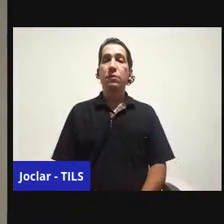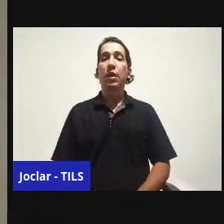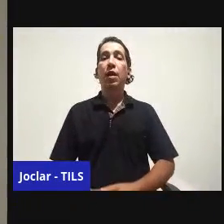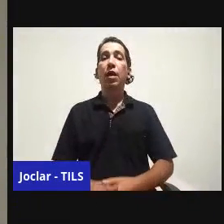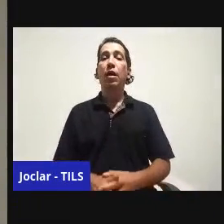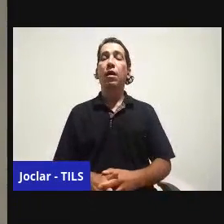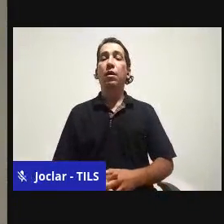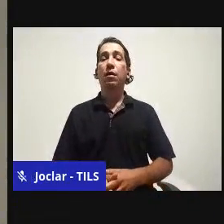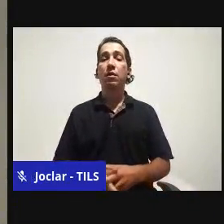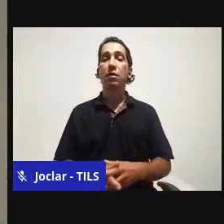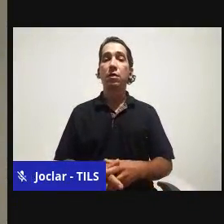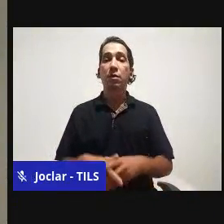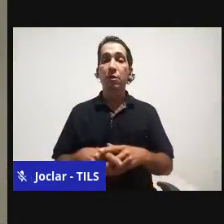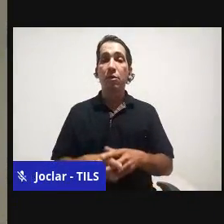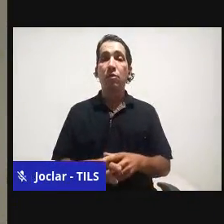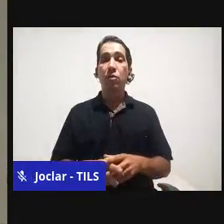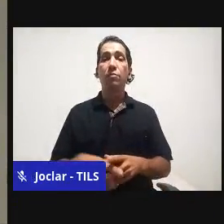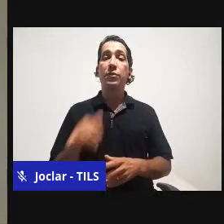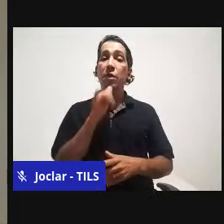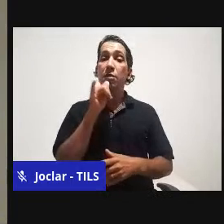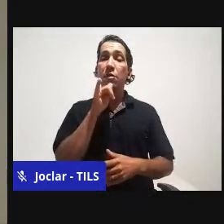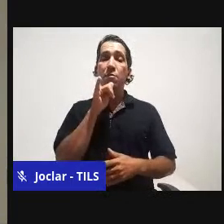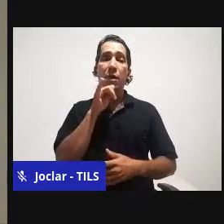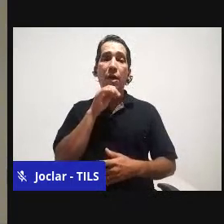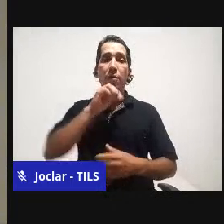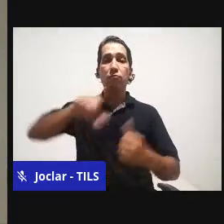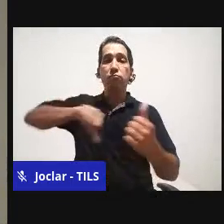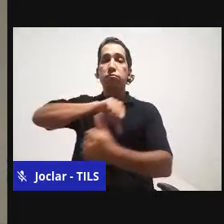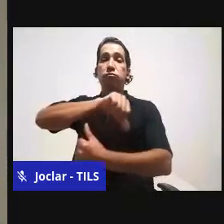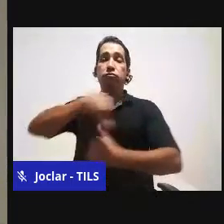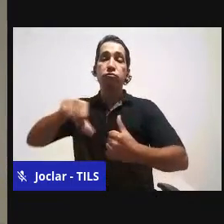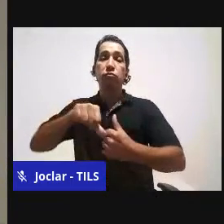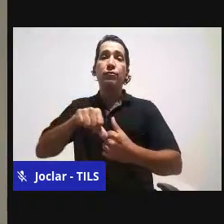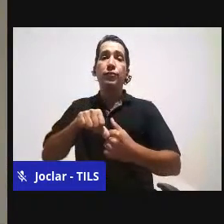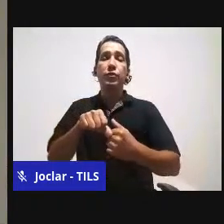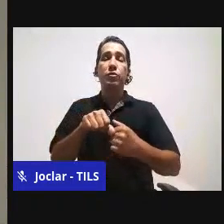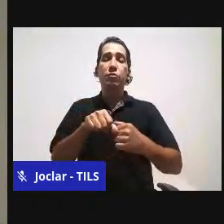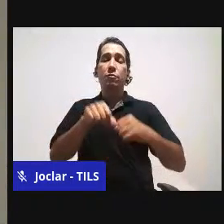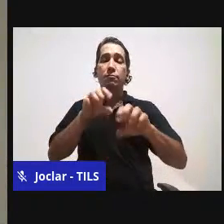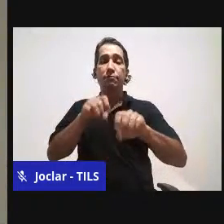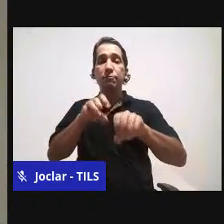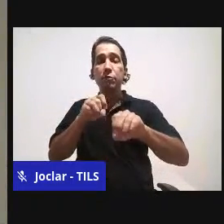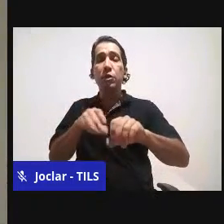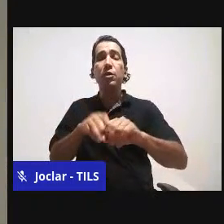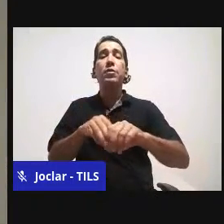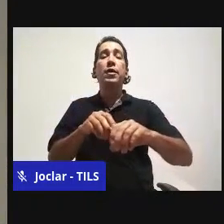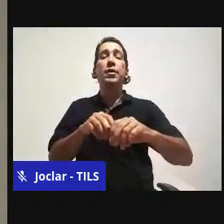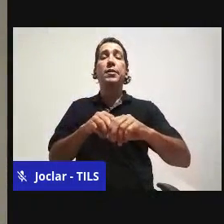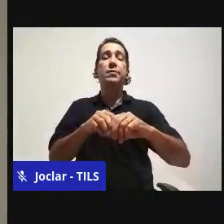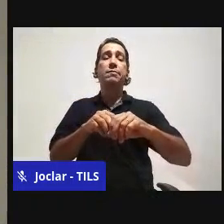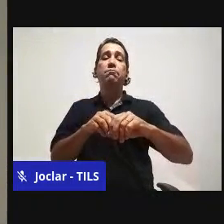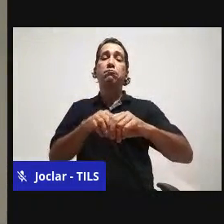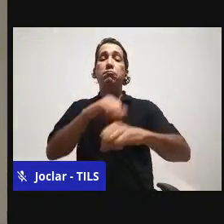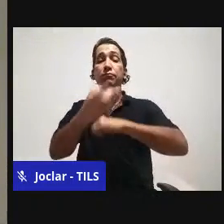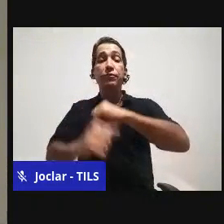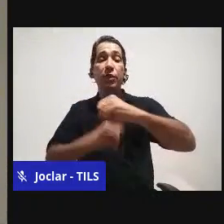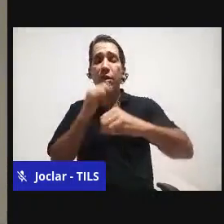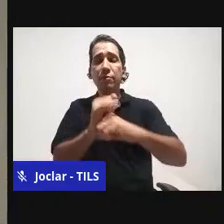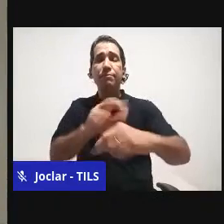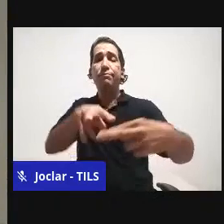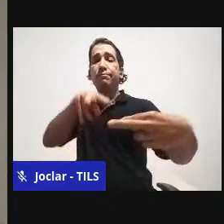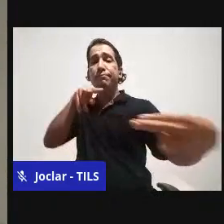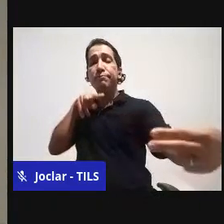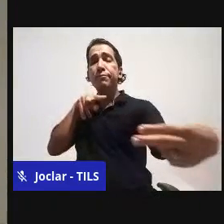à distância, rapidamente migrou para a educação remota, né? O setor de